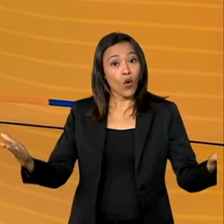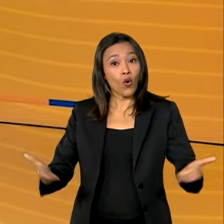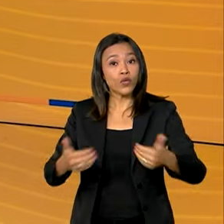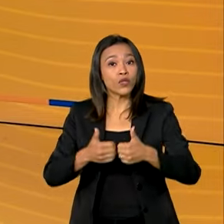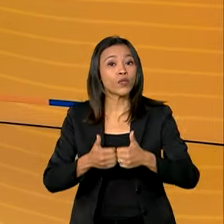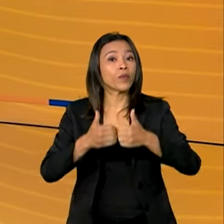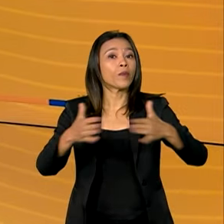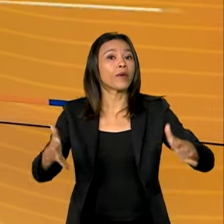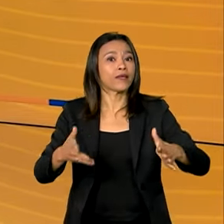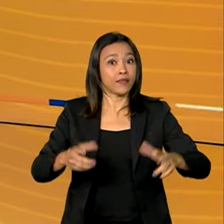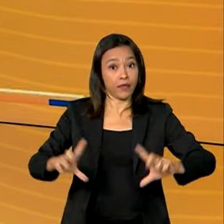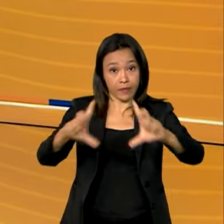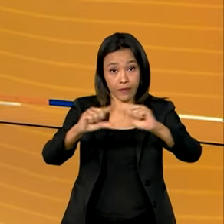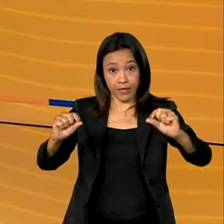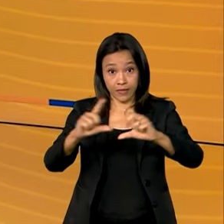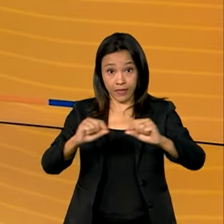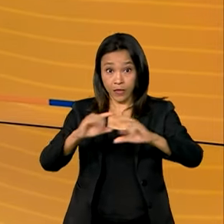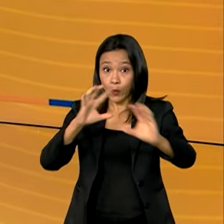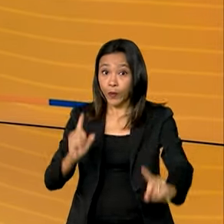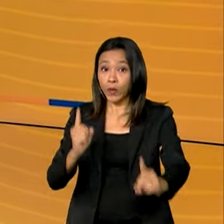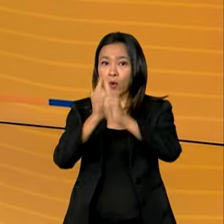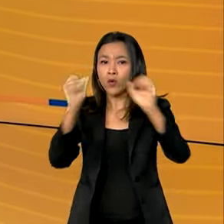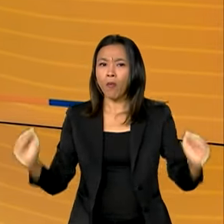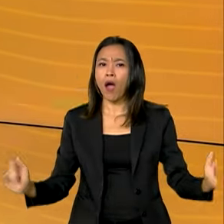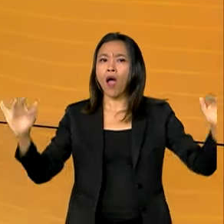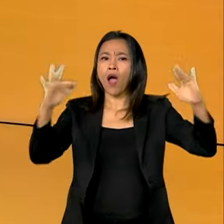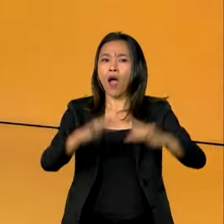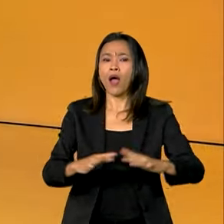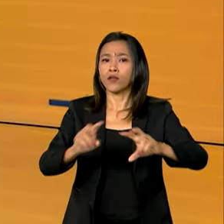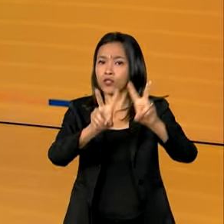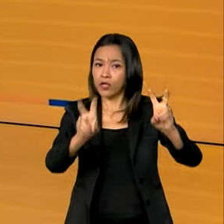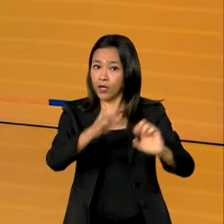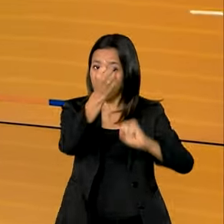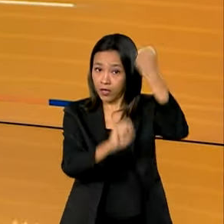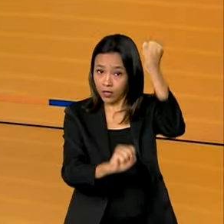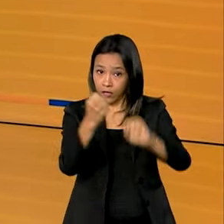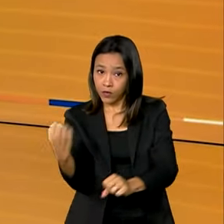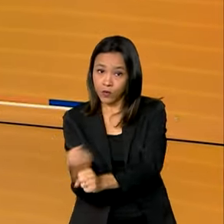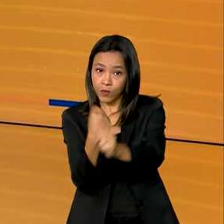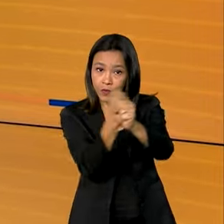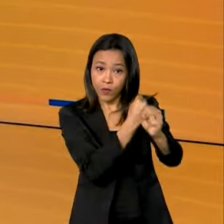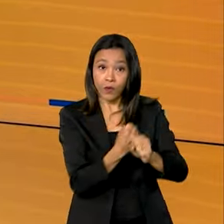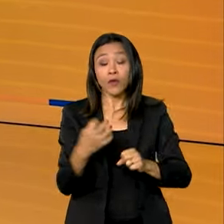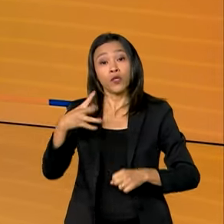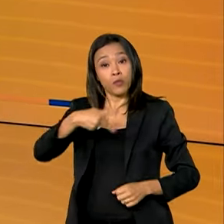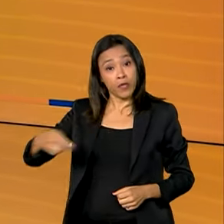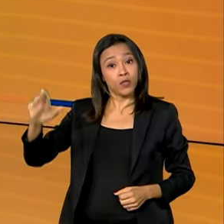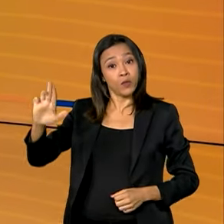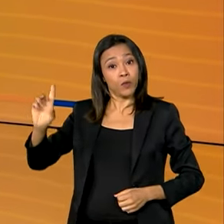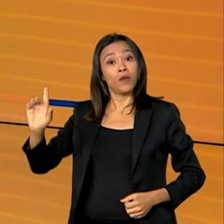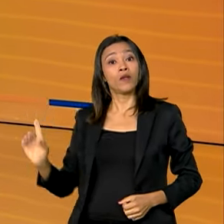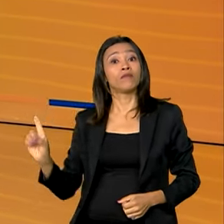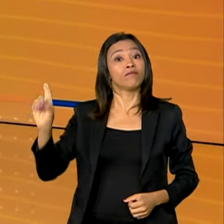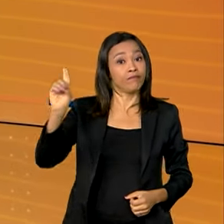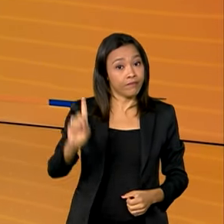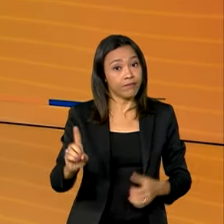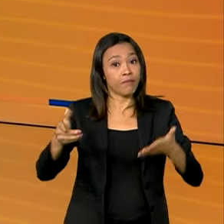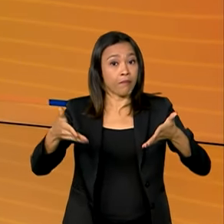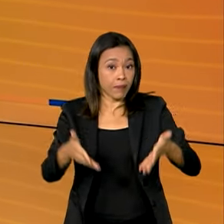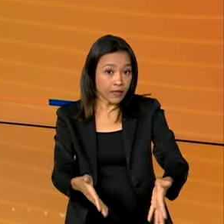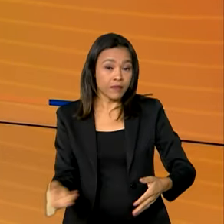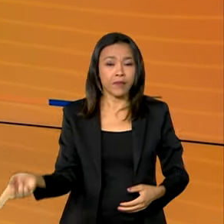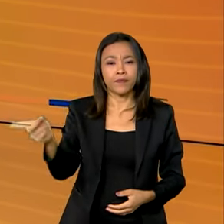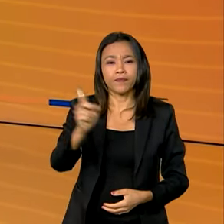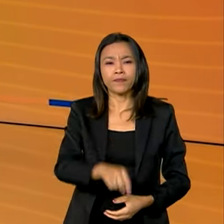começa hoje em Brasília o maior evento da indústria da construção e o presidente Lula participa da abertura do encontro. Doação